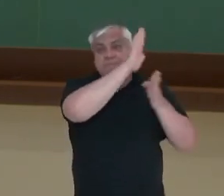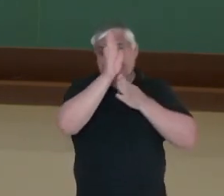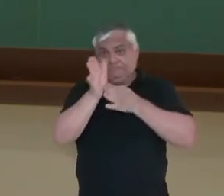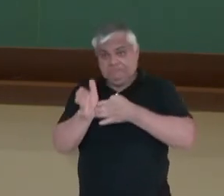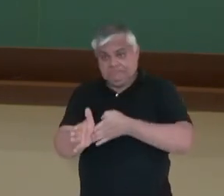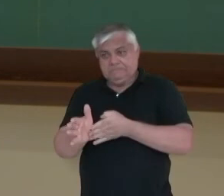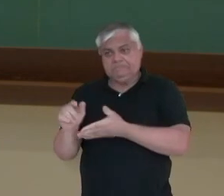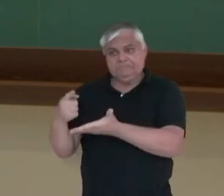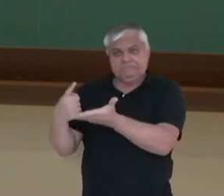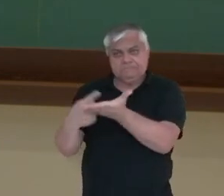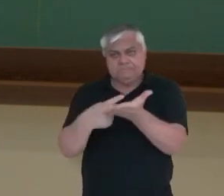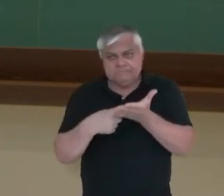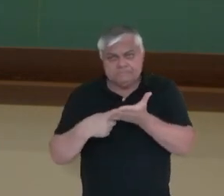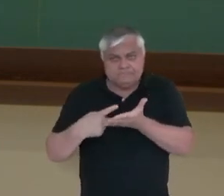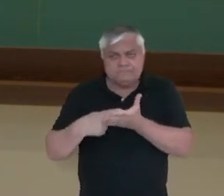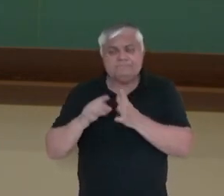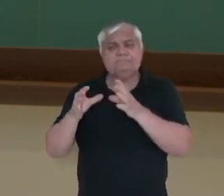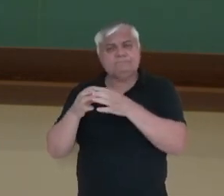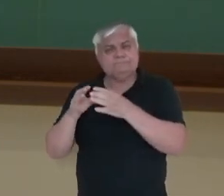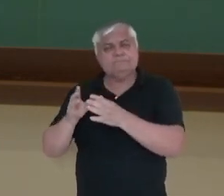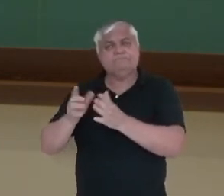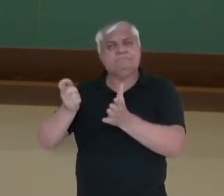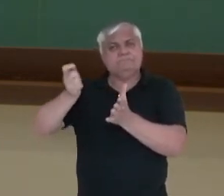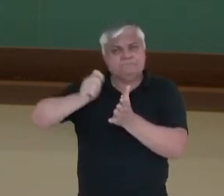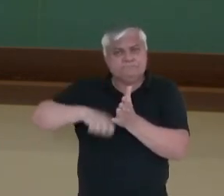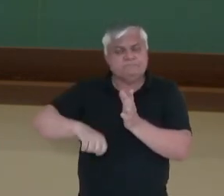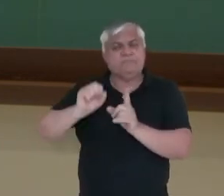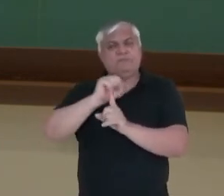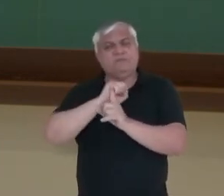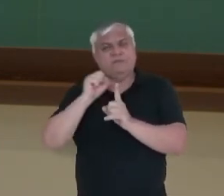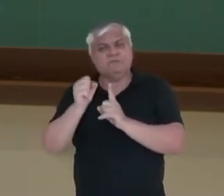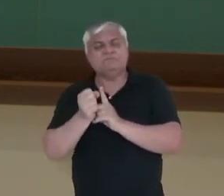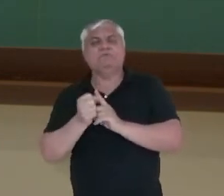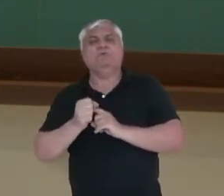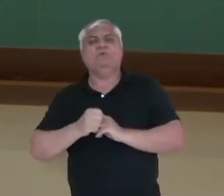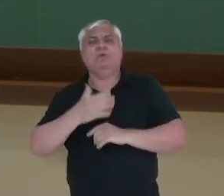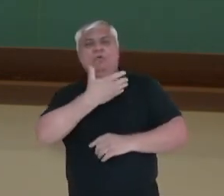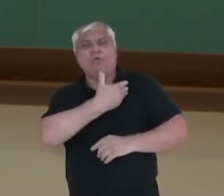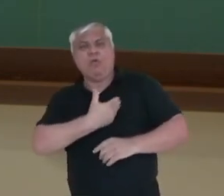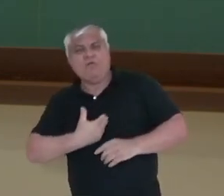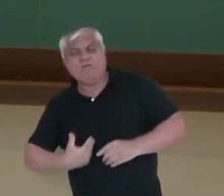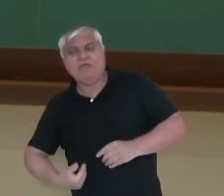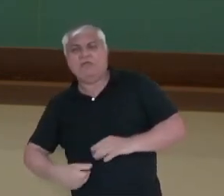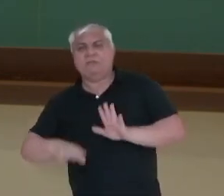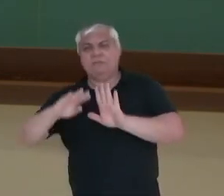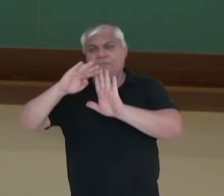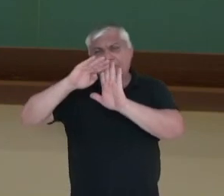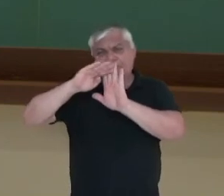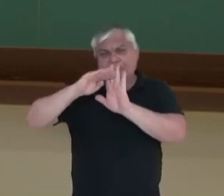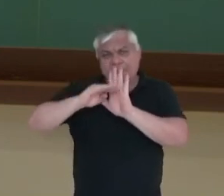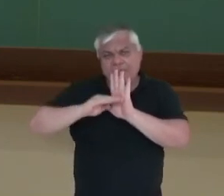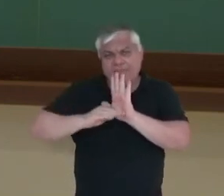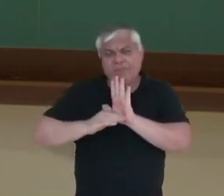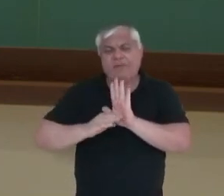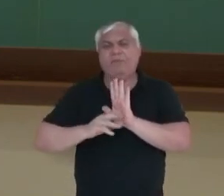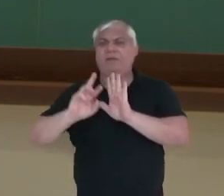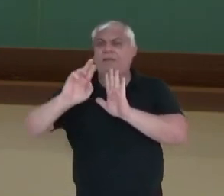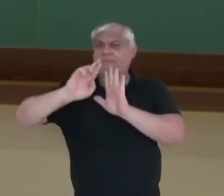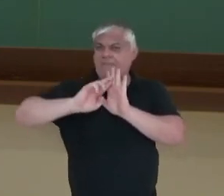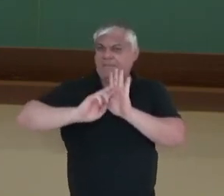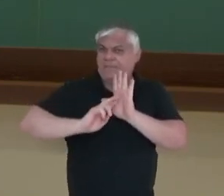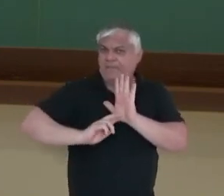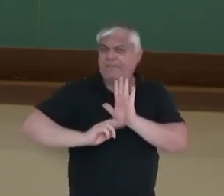de um pacto coletivo, de um contrato social, um Estado que vá ordenar com as suas regras, com as